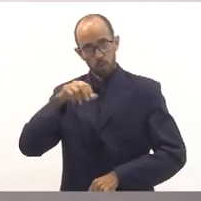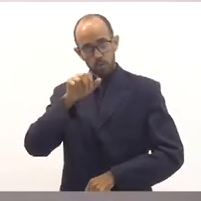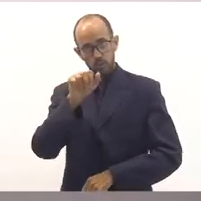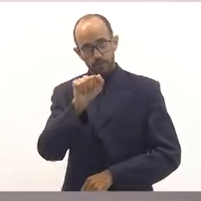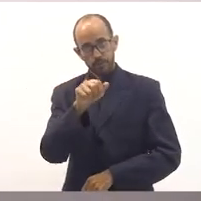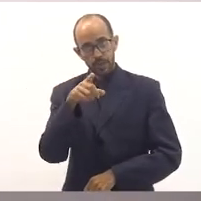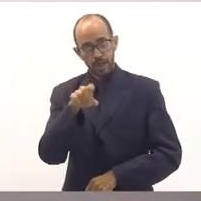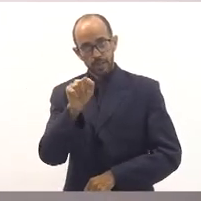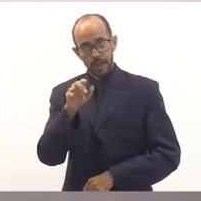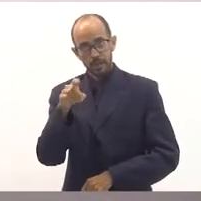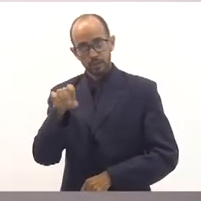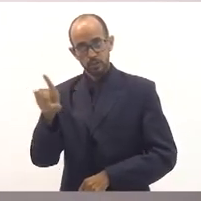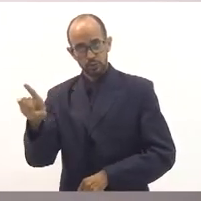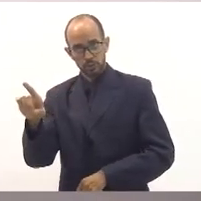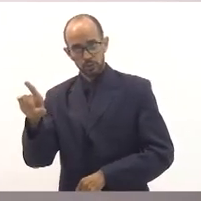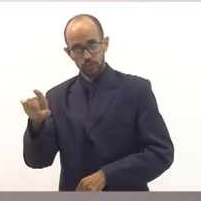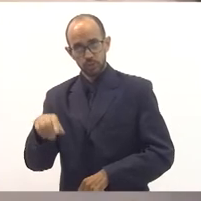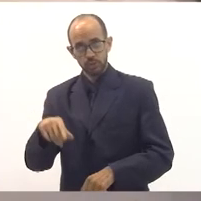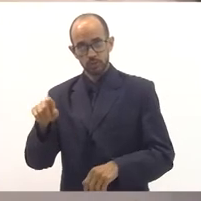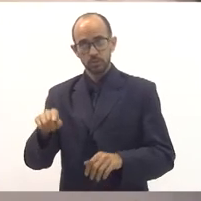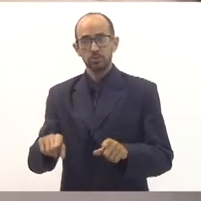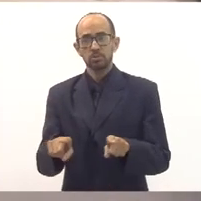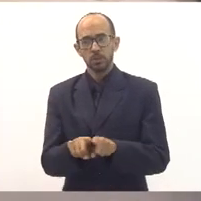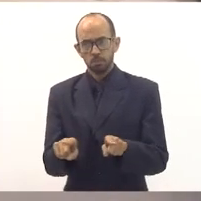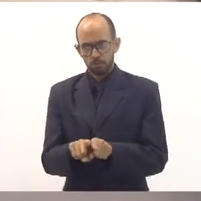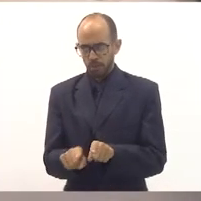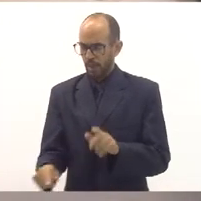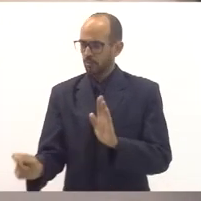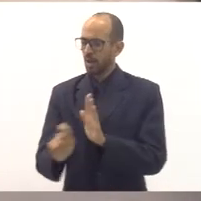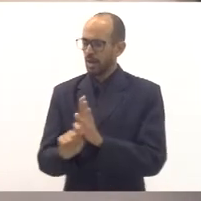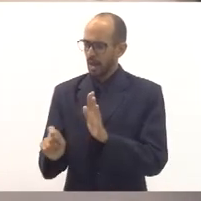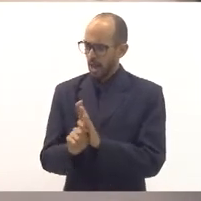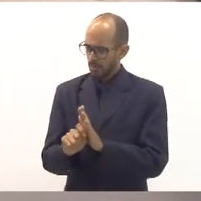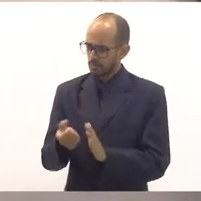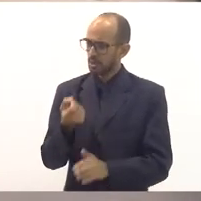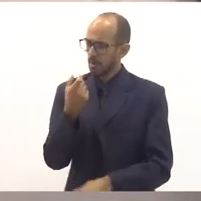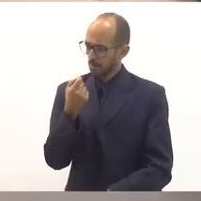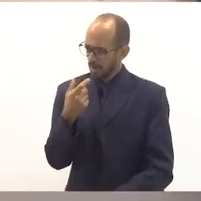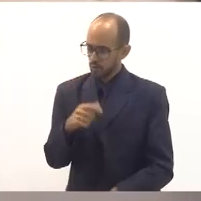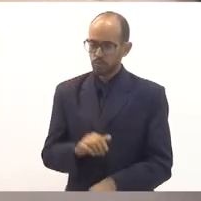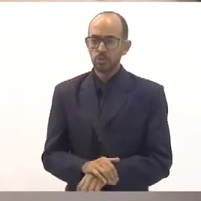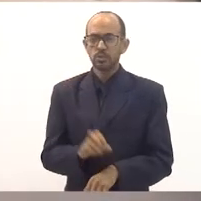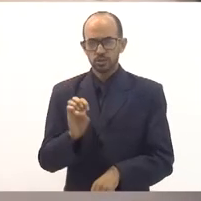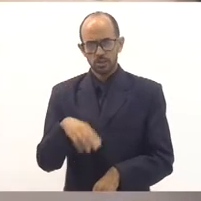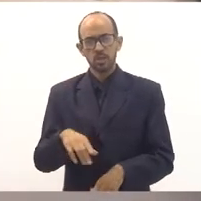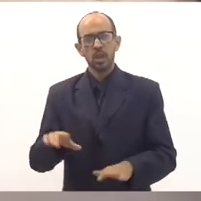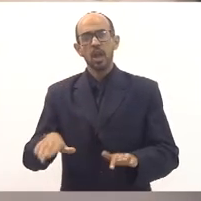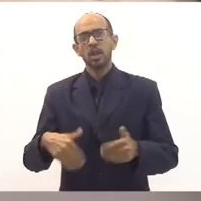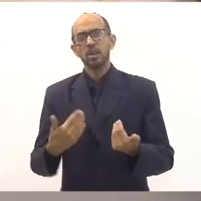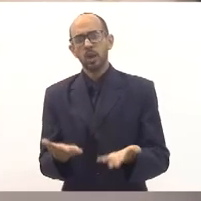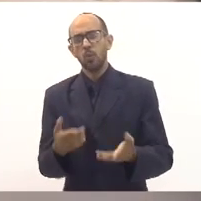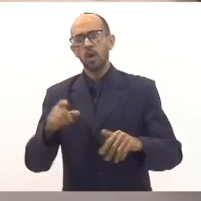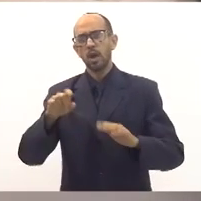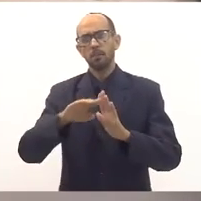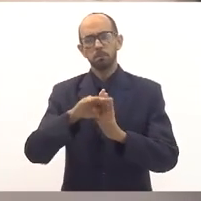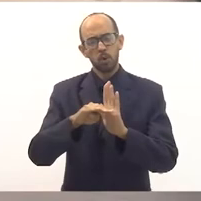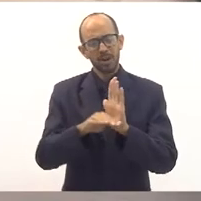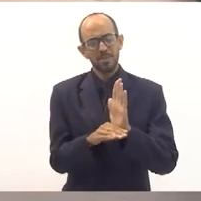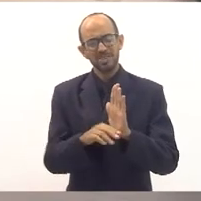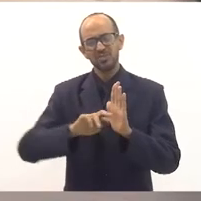maravilha então o próprio cannabis medicinal e surgiu de uma audiência e que institui diversos programas de